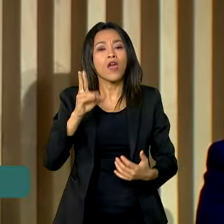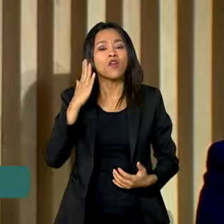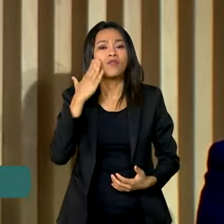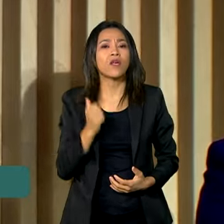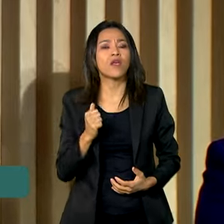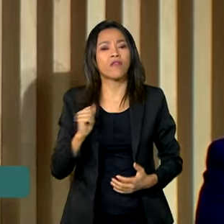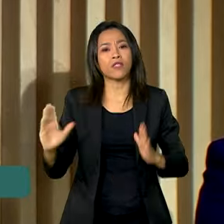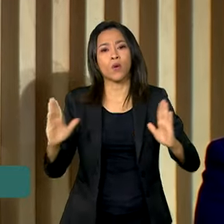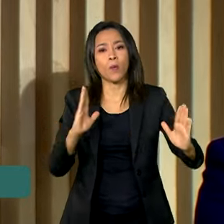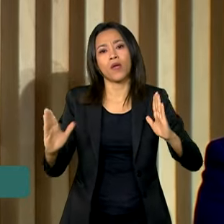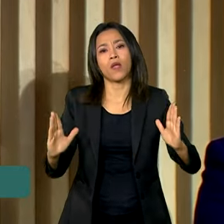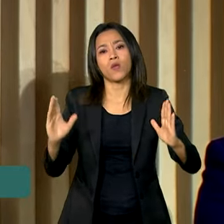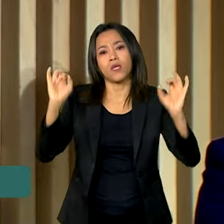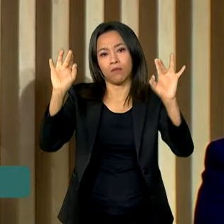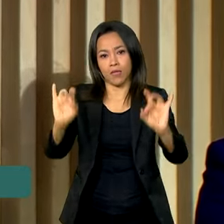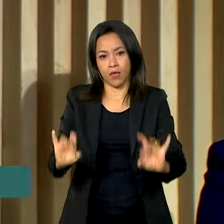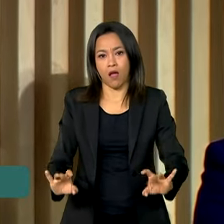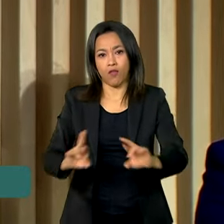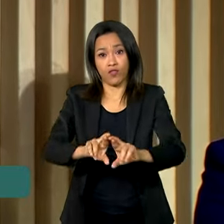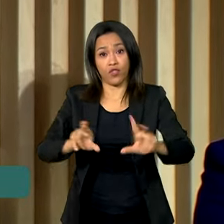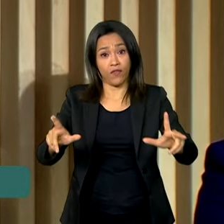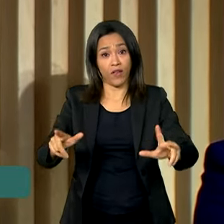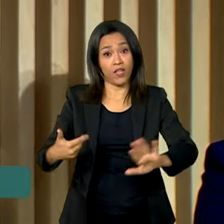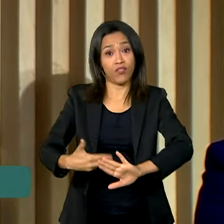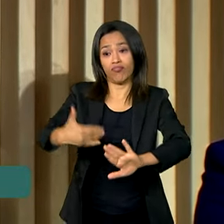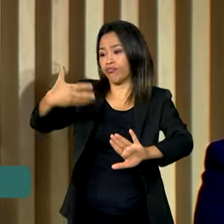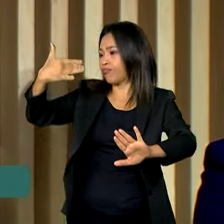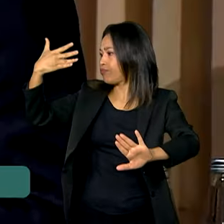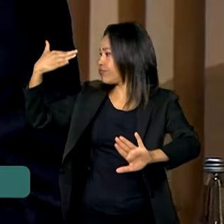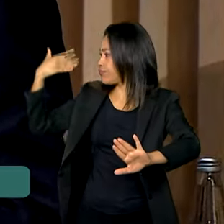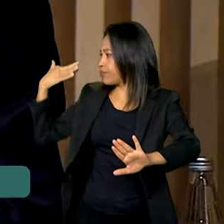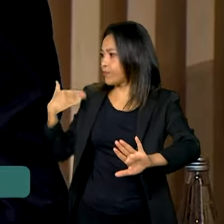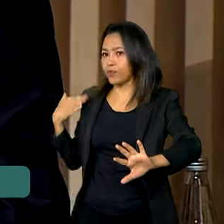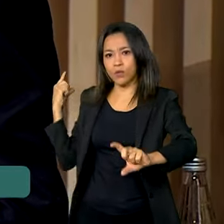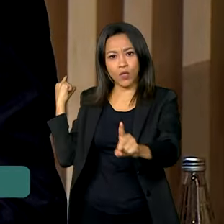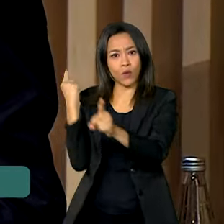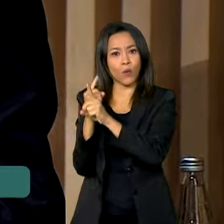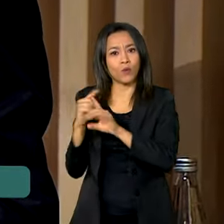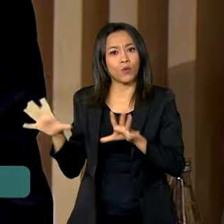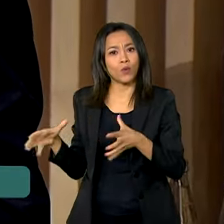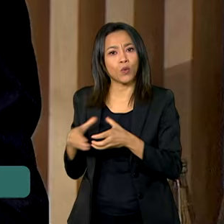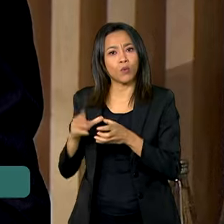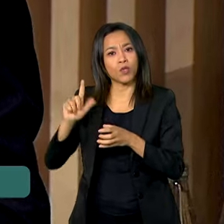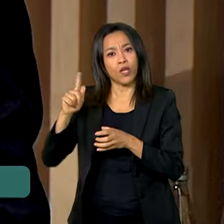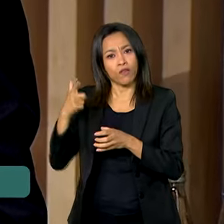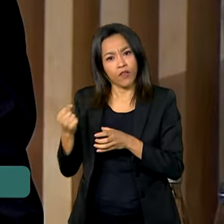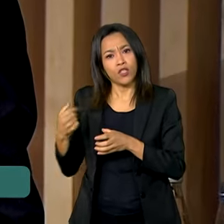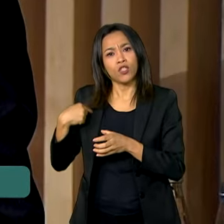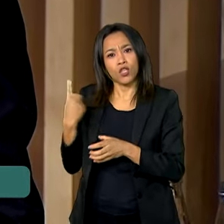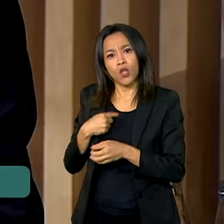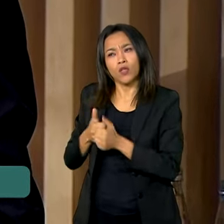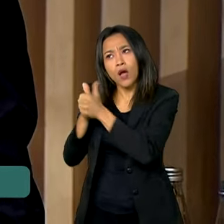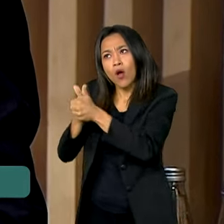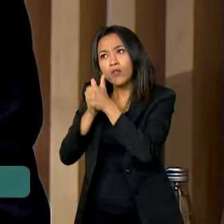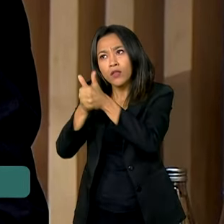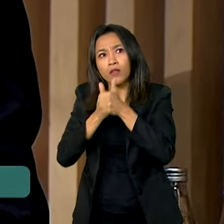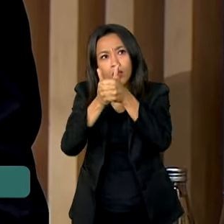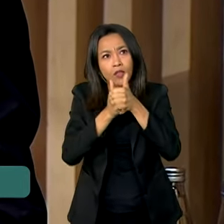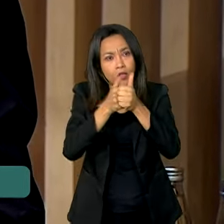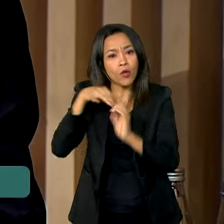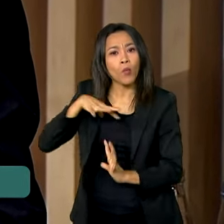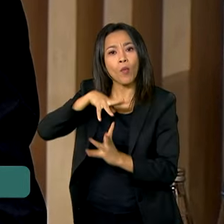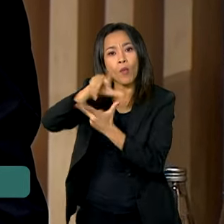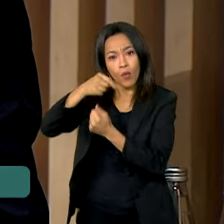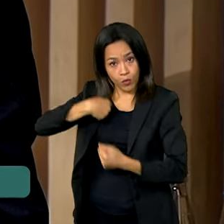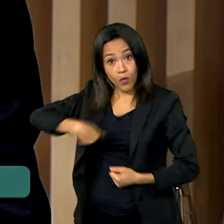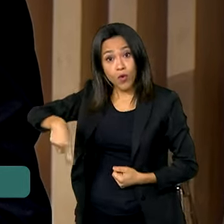muito diferente de todos os outros G20s que a gente já acompanhou aí pelo mundo. Eu, particularmente, estive na